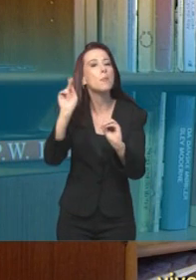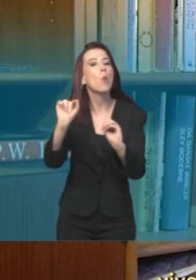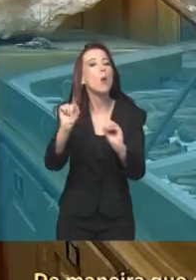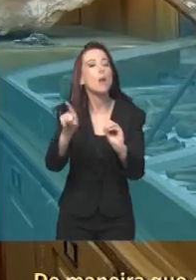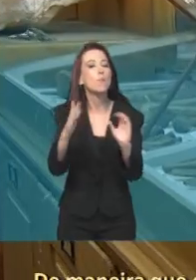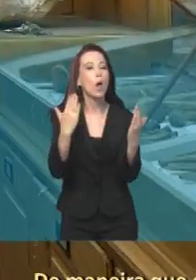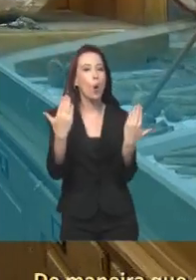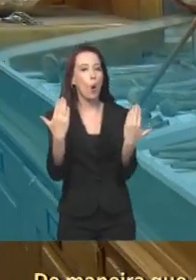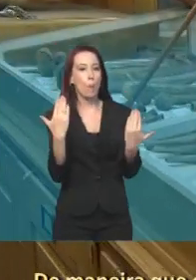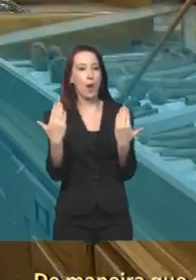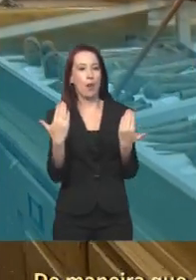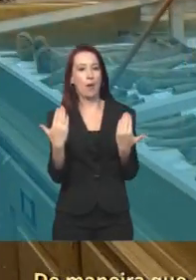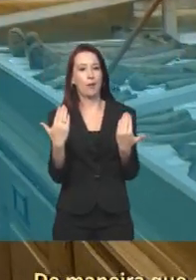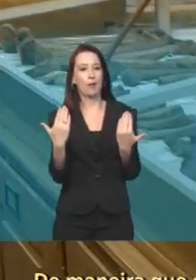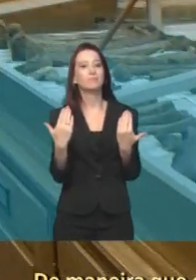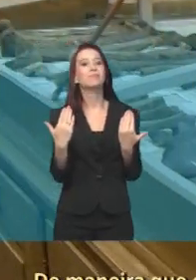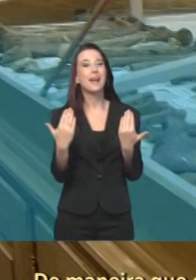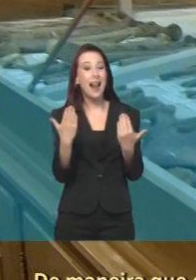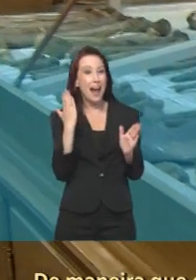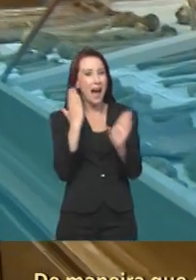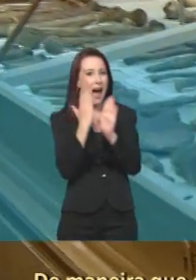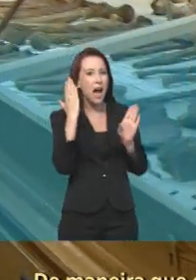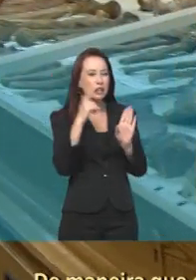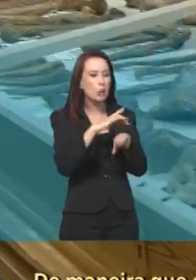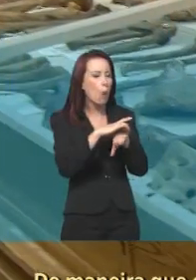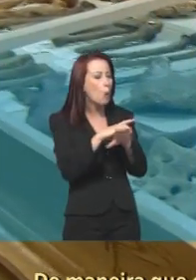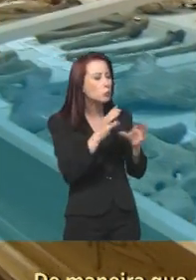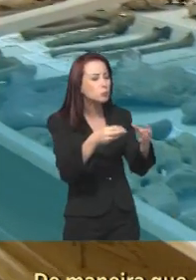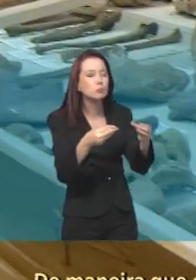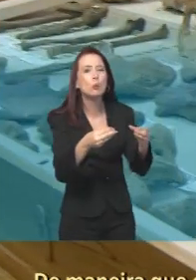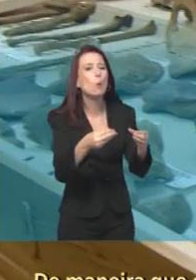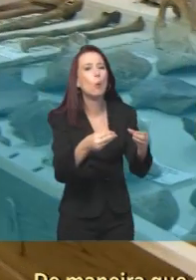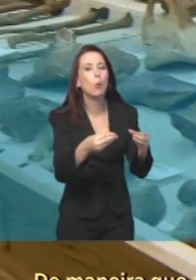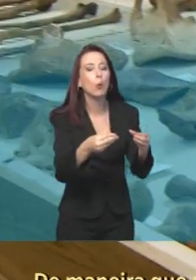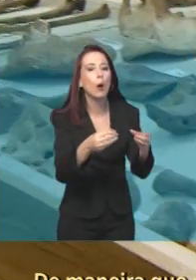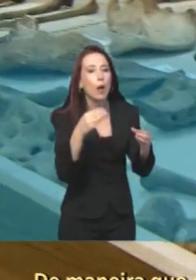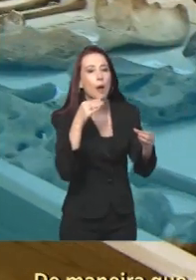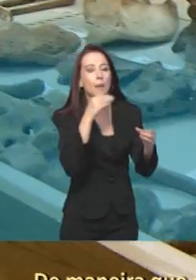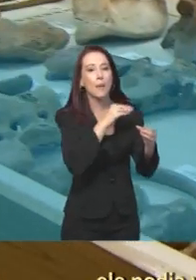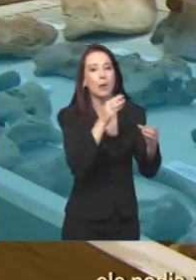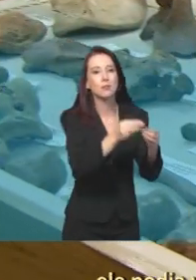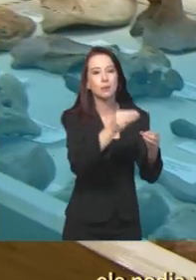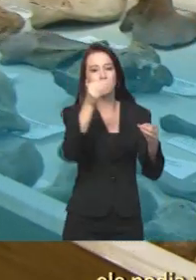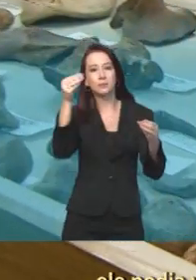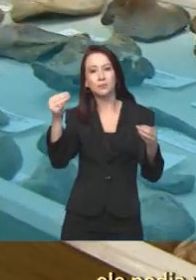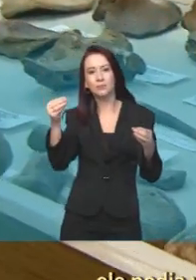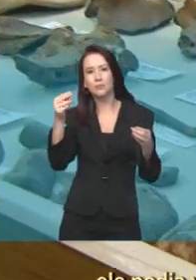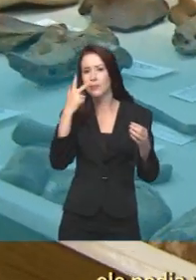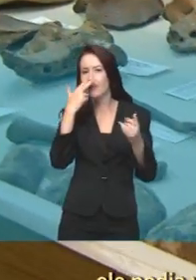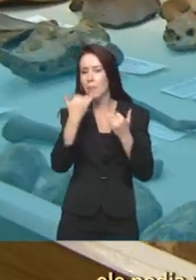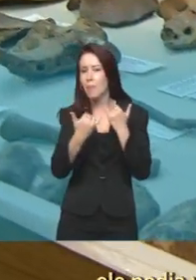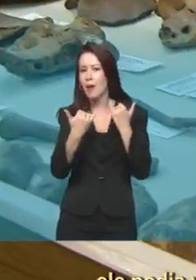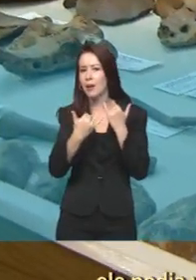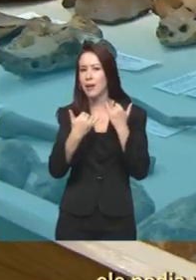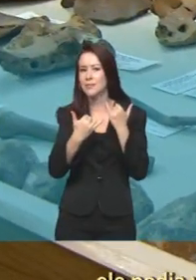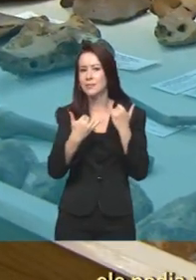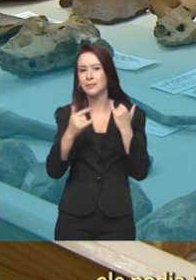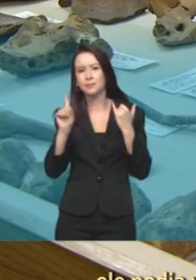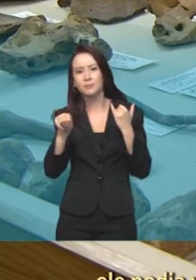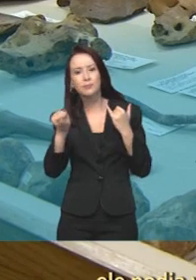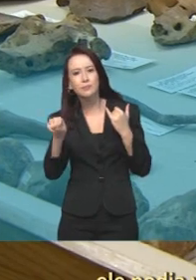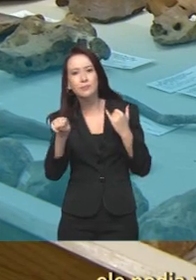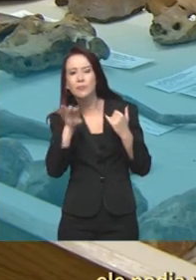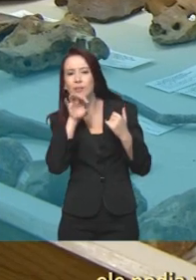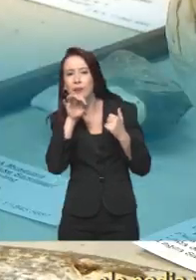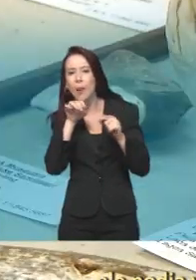comparação. De maneira que quando ele achava um osso que ele não sabia o que era, ele podia ver que parece